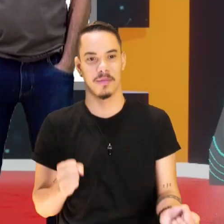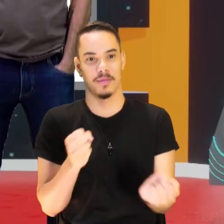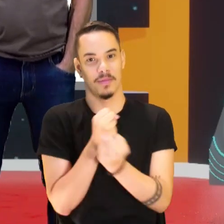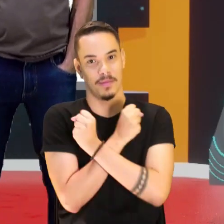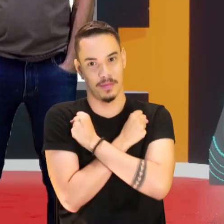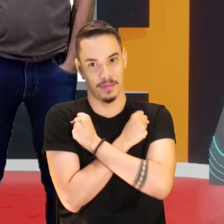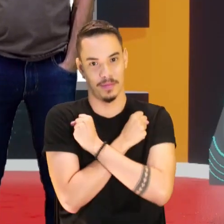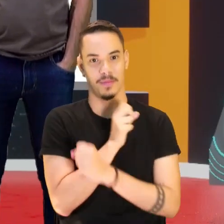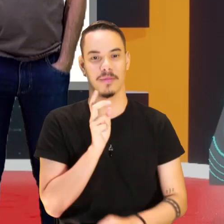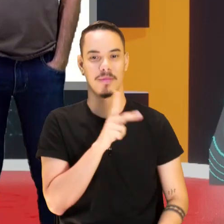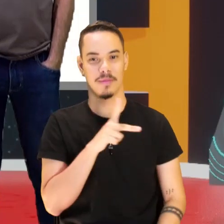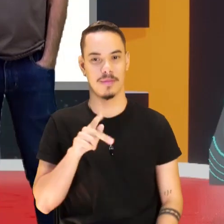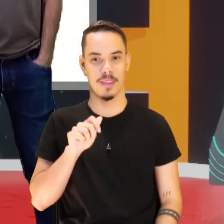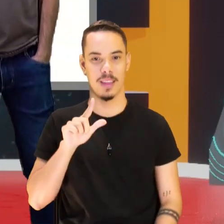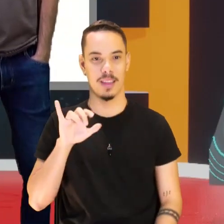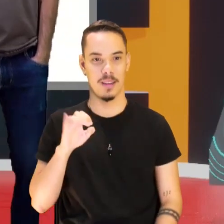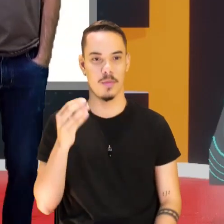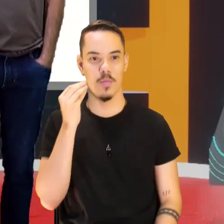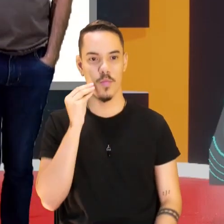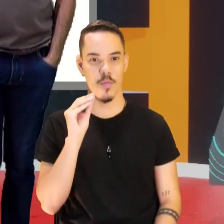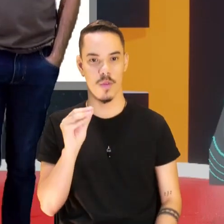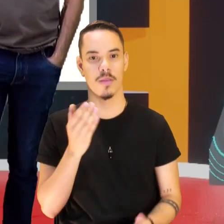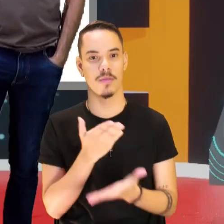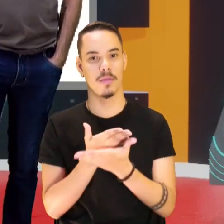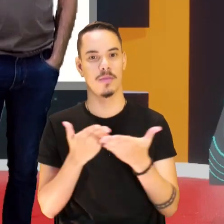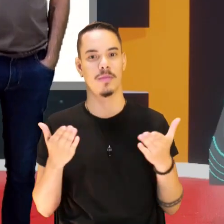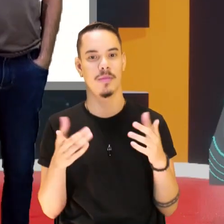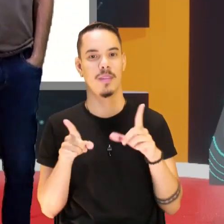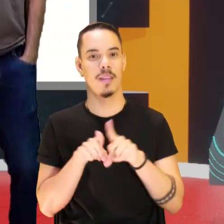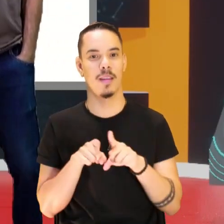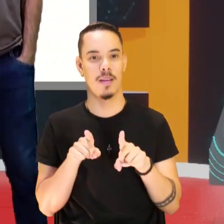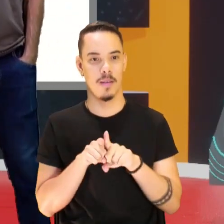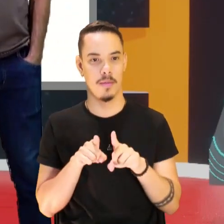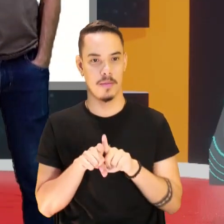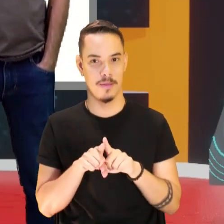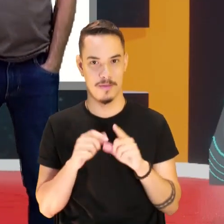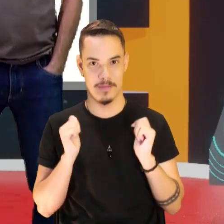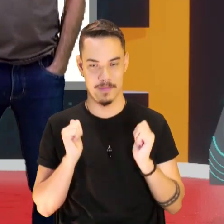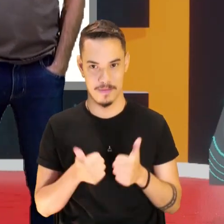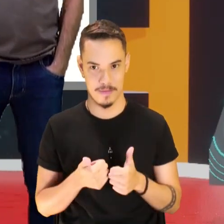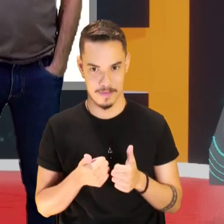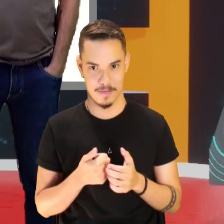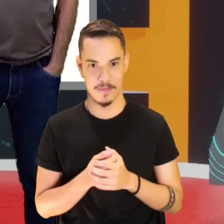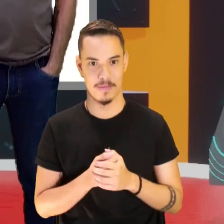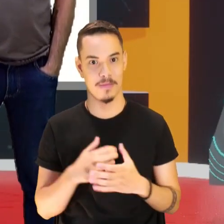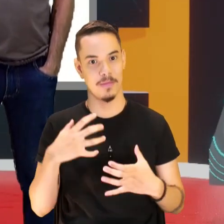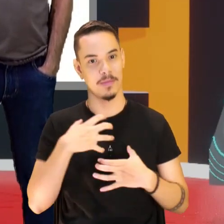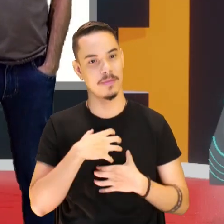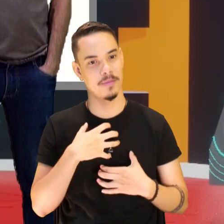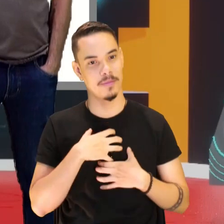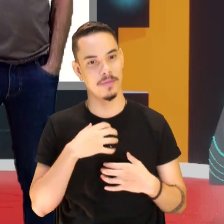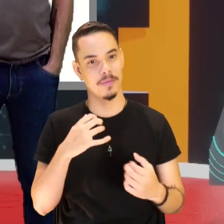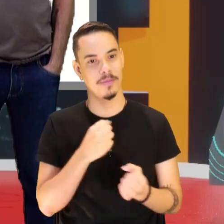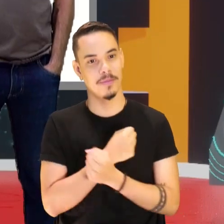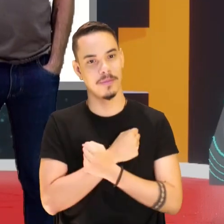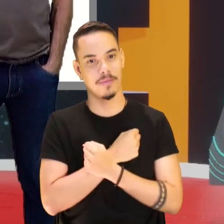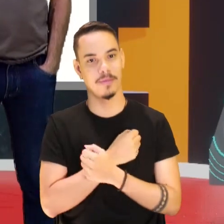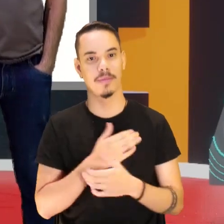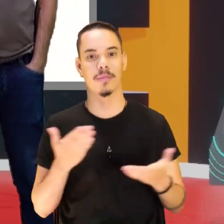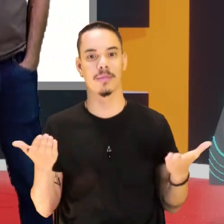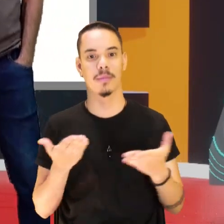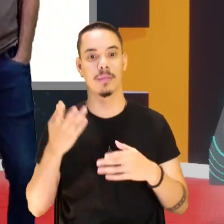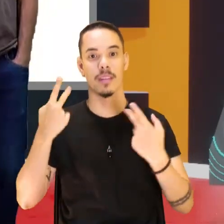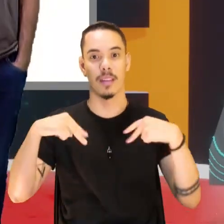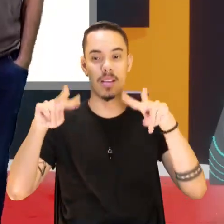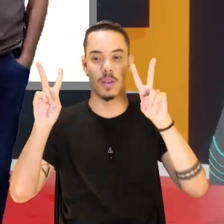abraço tá professora Aline um beijo no coração dos meninos aí do Forte Príncipe tá bom sintam-se abraçado por nós vamos de assunto